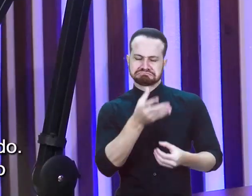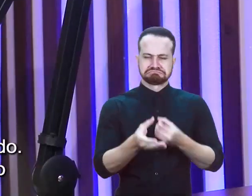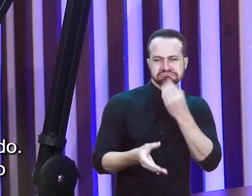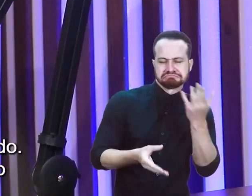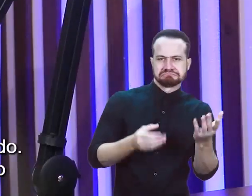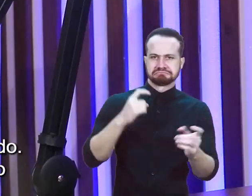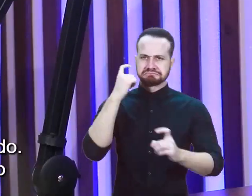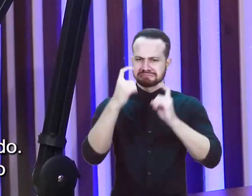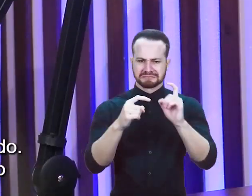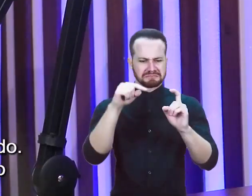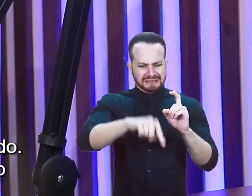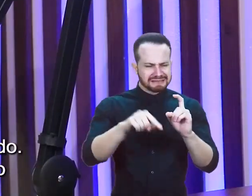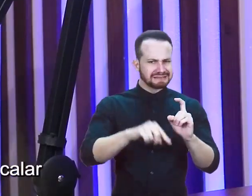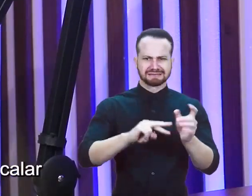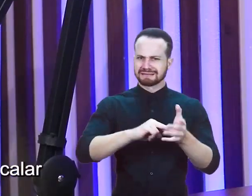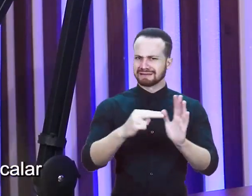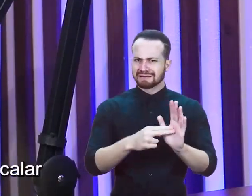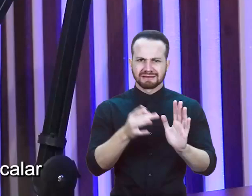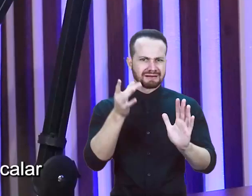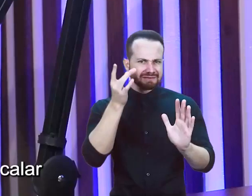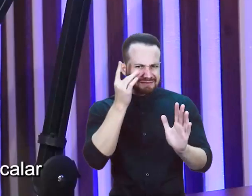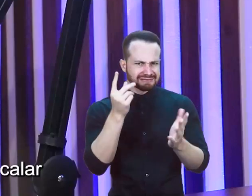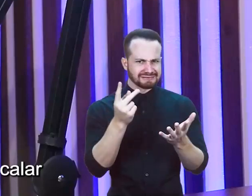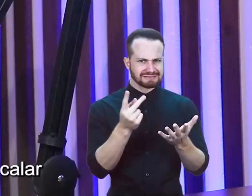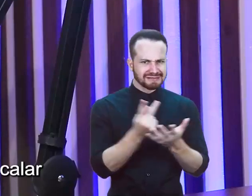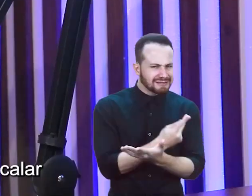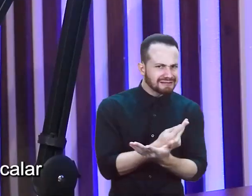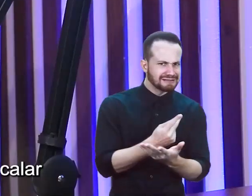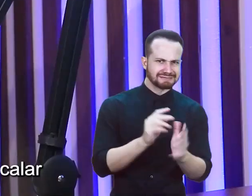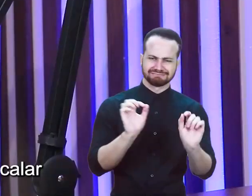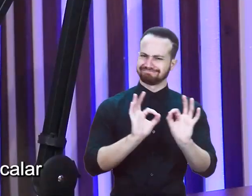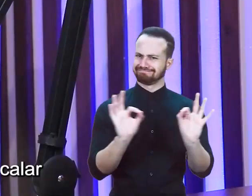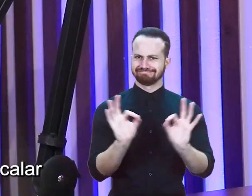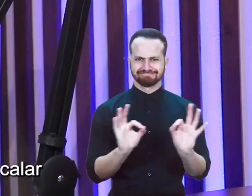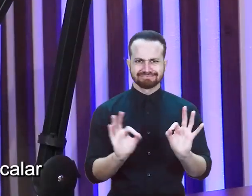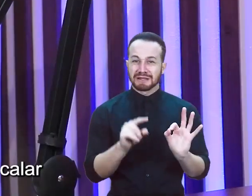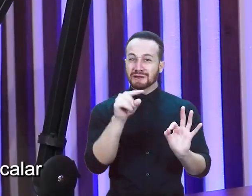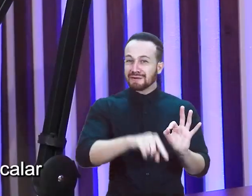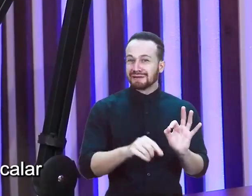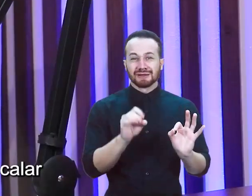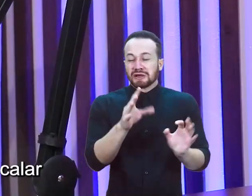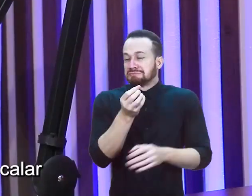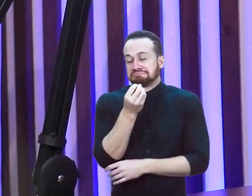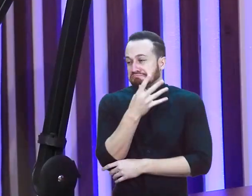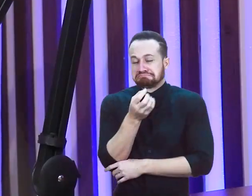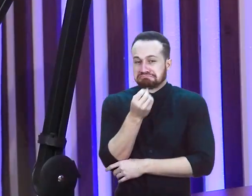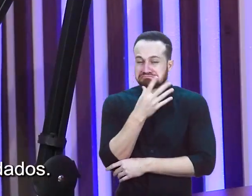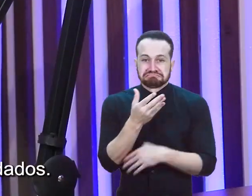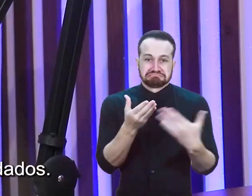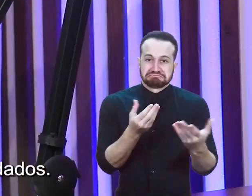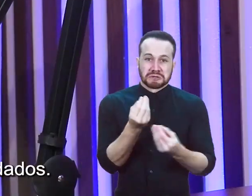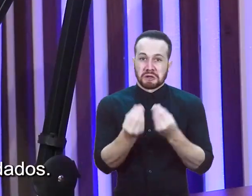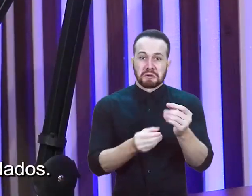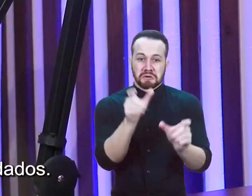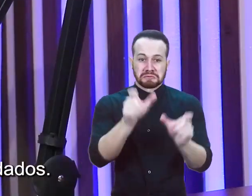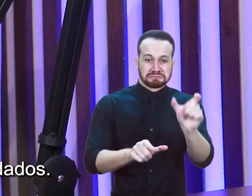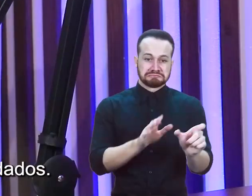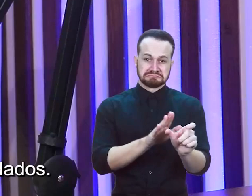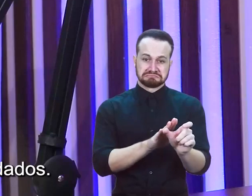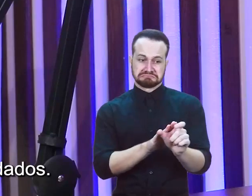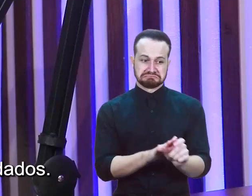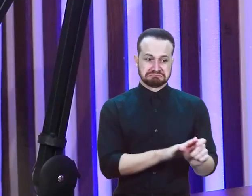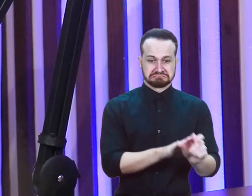preocupado. Citar não é preocupação. Citar é uma forma desonesta de calar alguns negros que